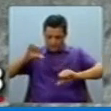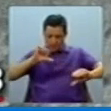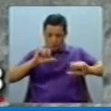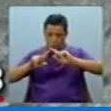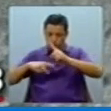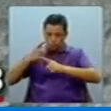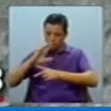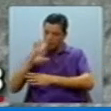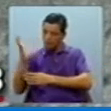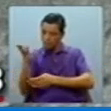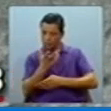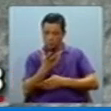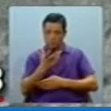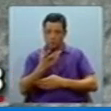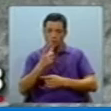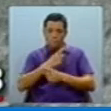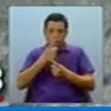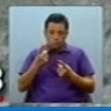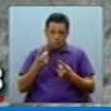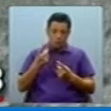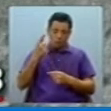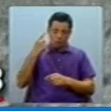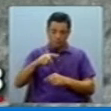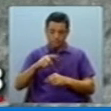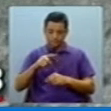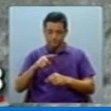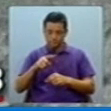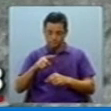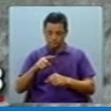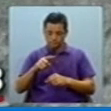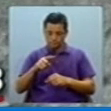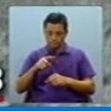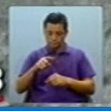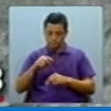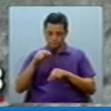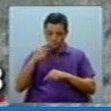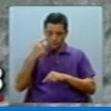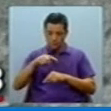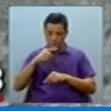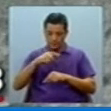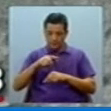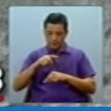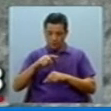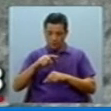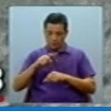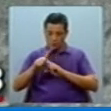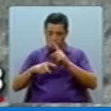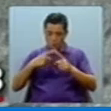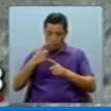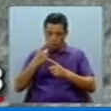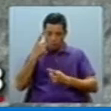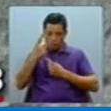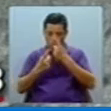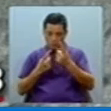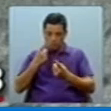à sua volta. Quais são as explicações que foram apontadas? Bom, aquilo terá sido o impacto de um outro corpo qualquer que se